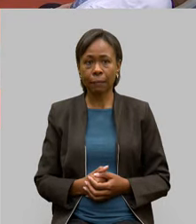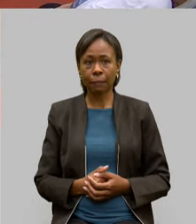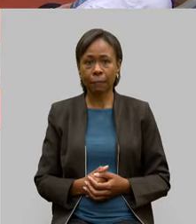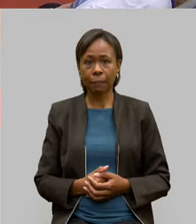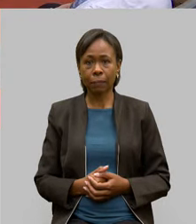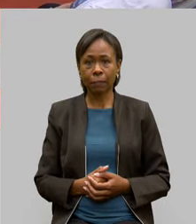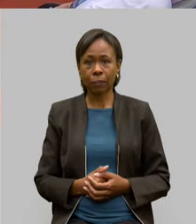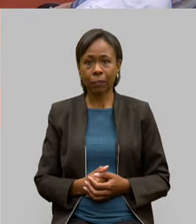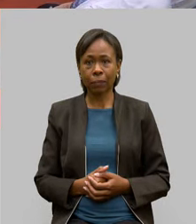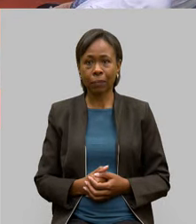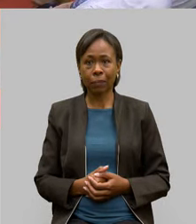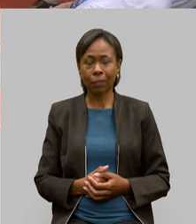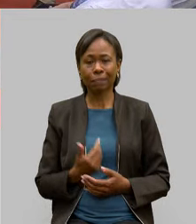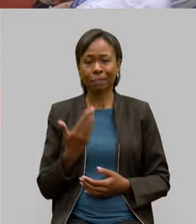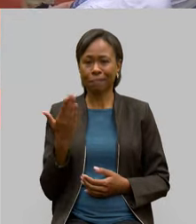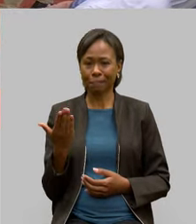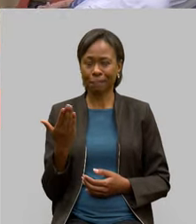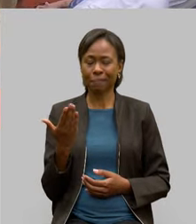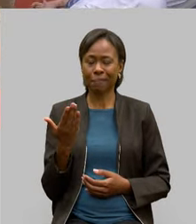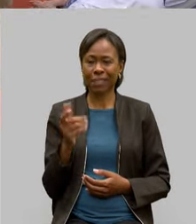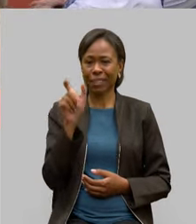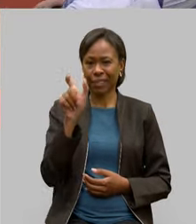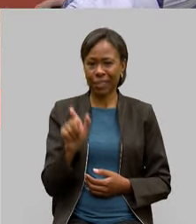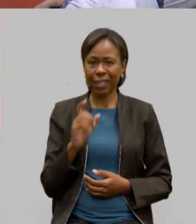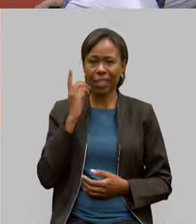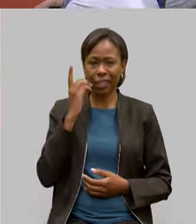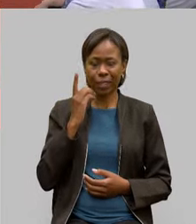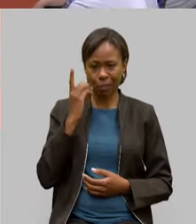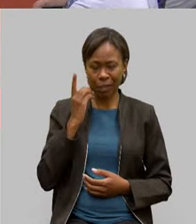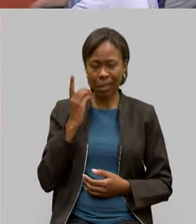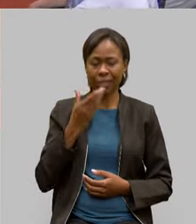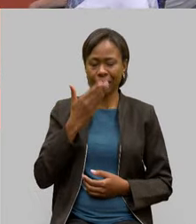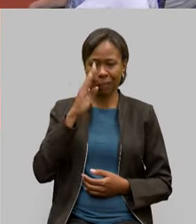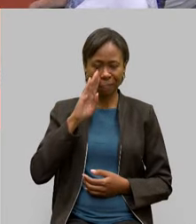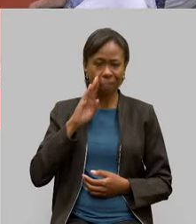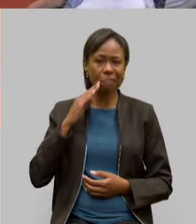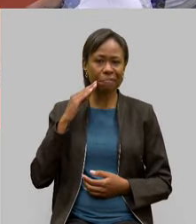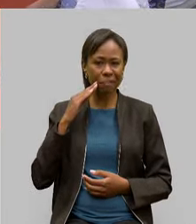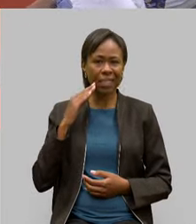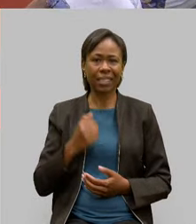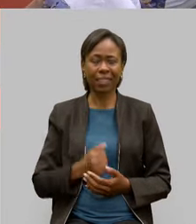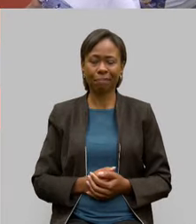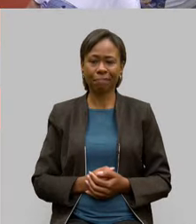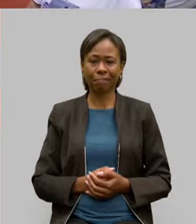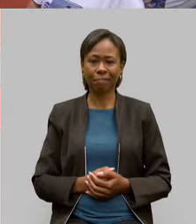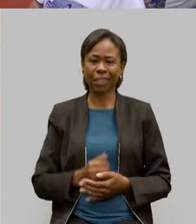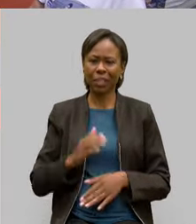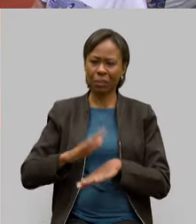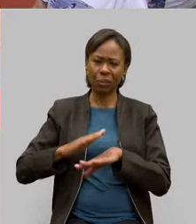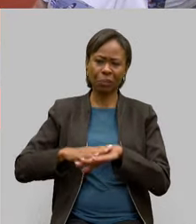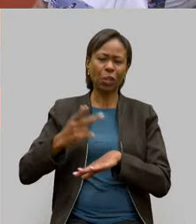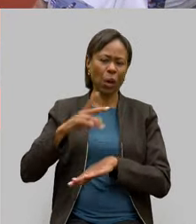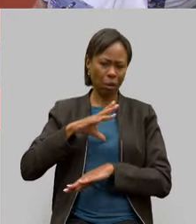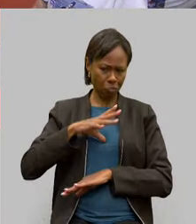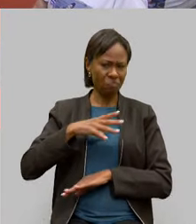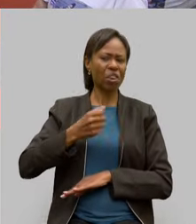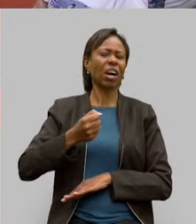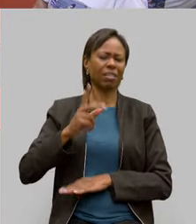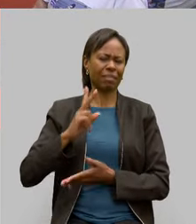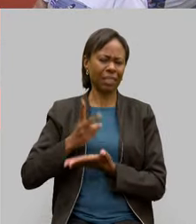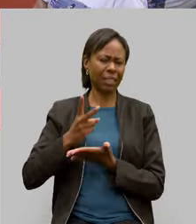querida deputada estadual Bia Cerqueira coragem não é novidade na sua trajetória política